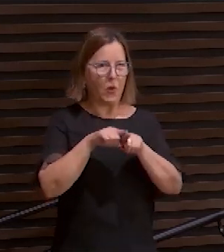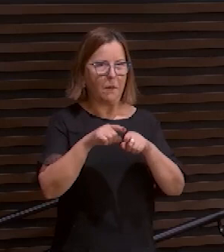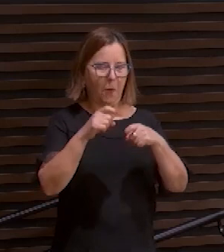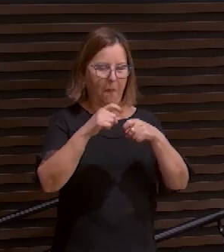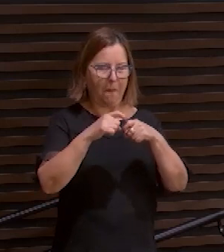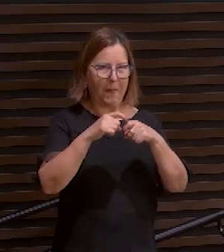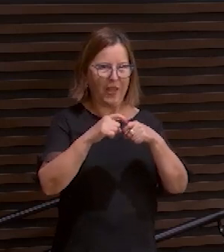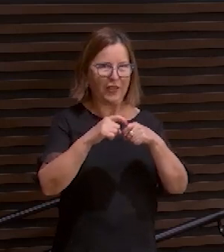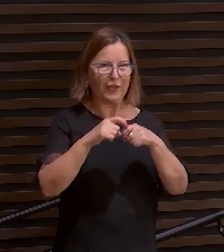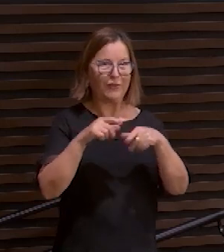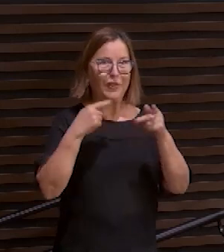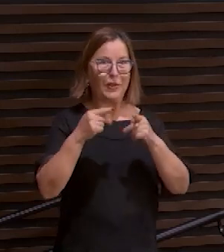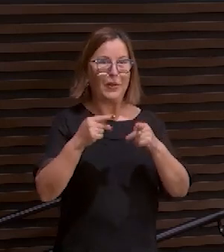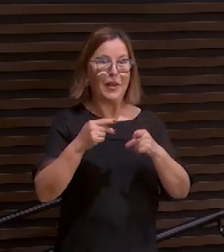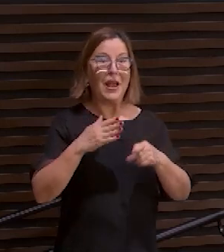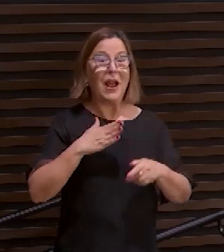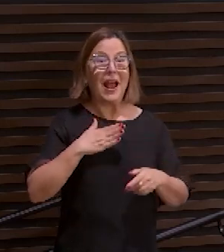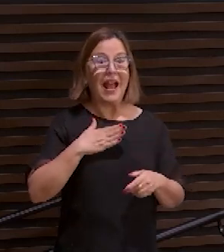que eu fui operado.